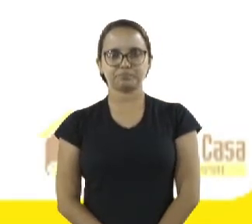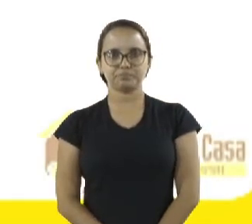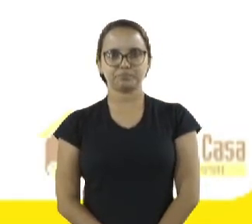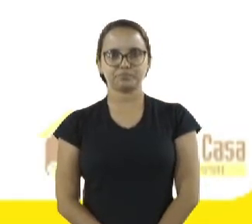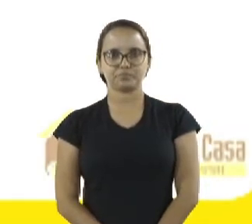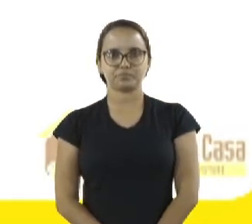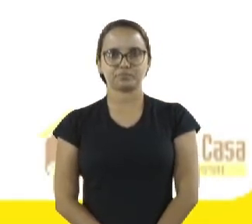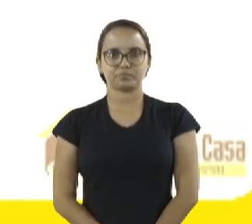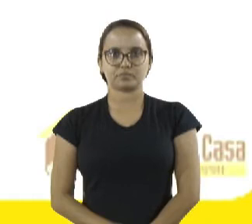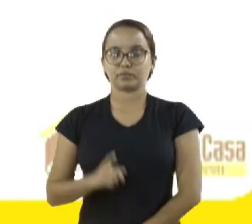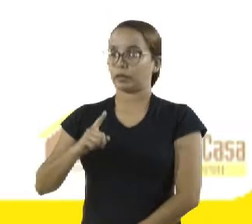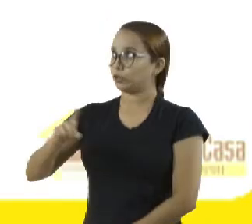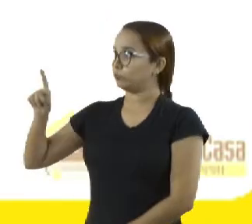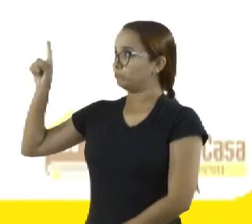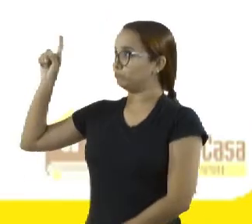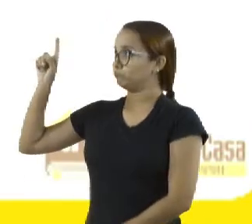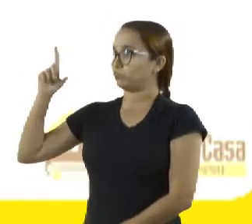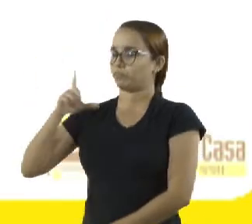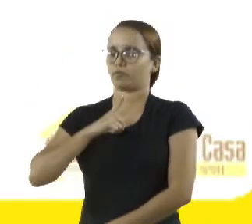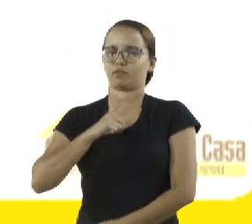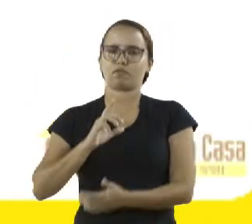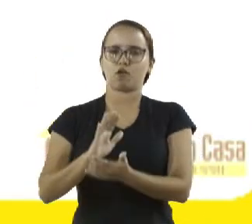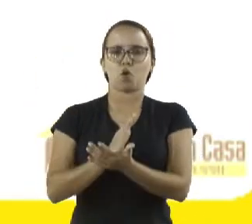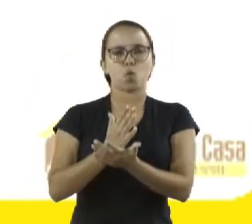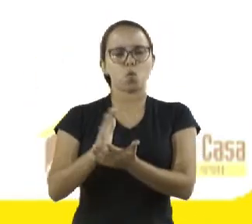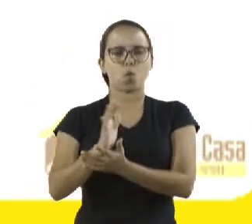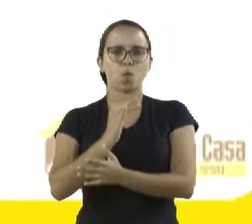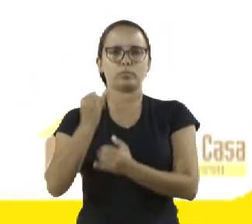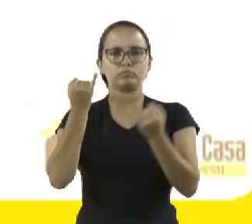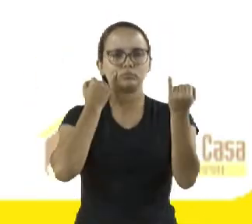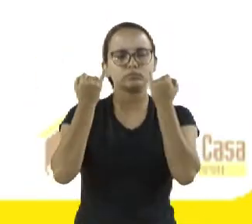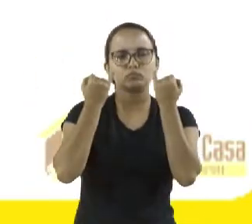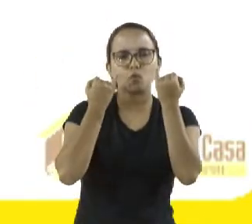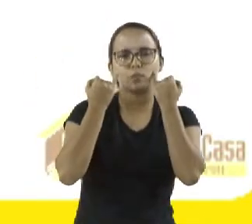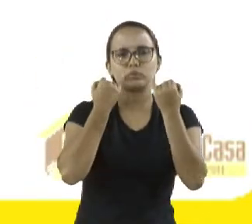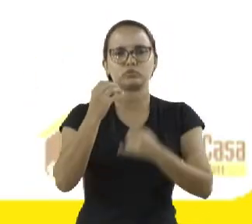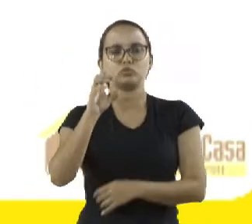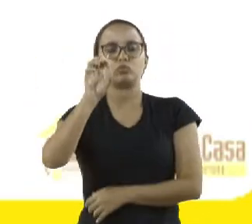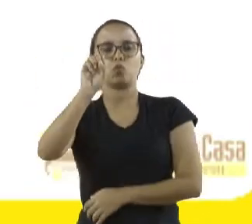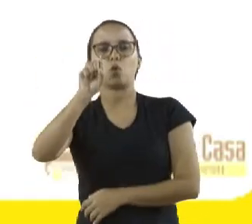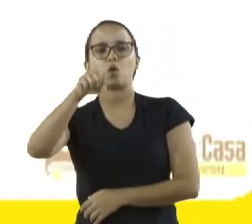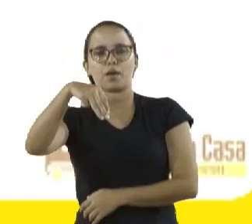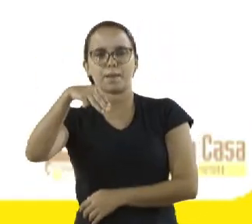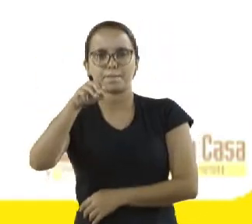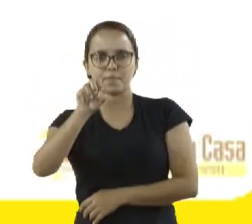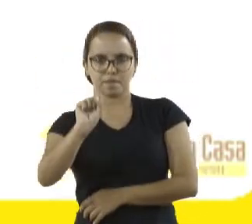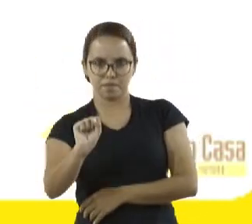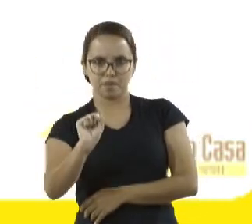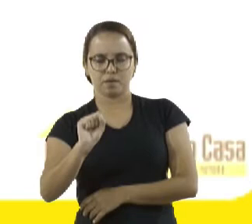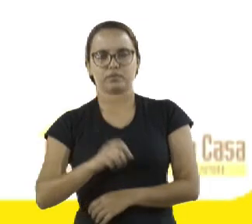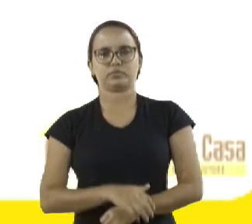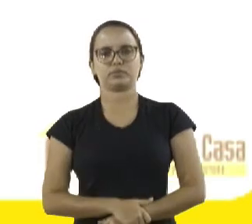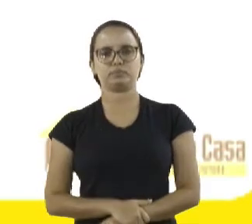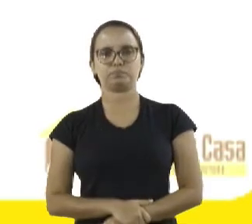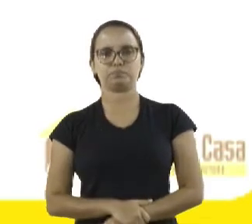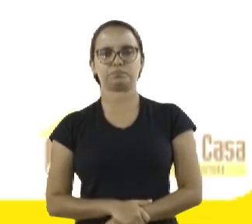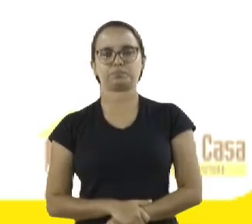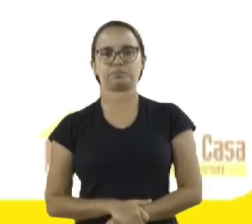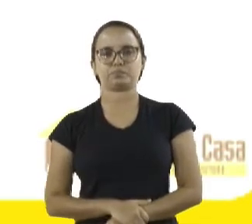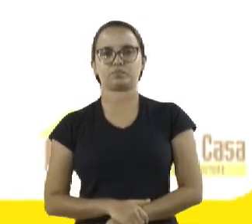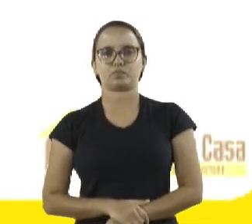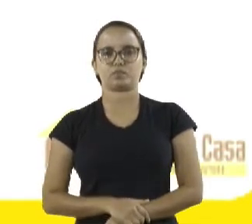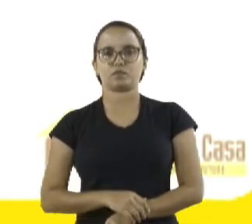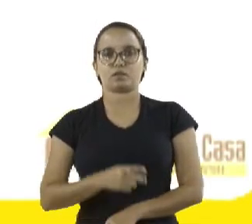E aqui eu trago para vocês alguns dados da OMS, da Organização Pan-Americana de Saúde, que diz que cerca